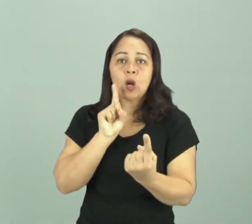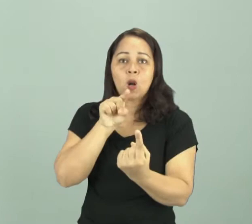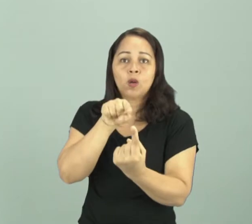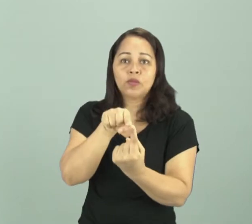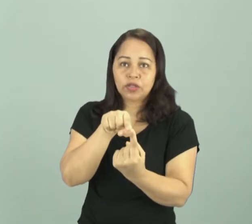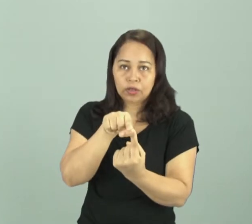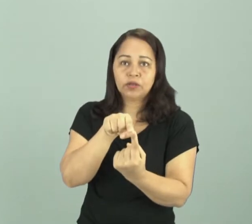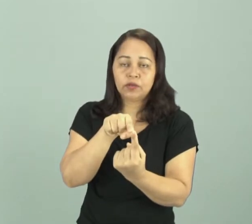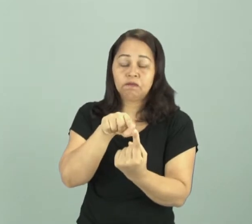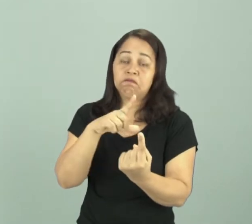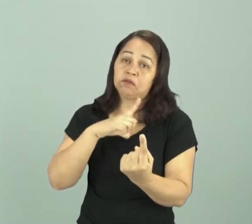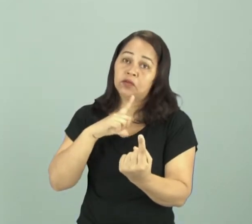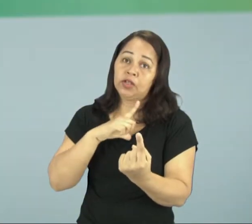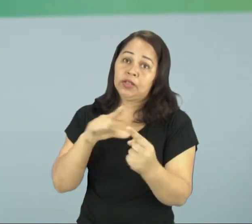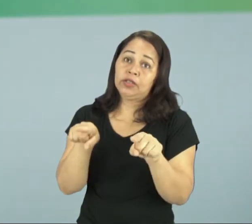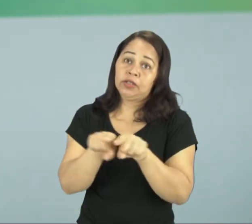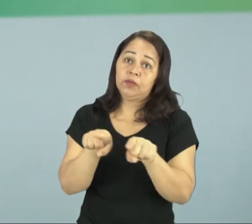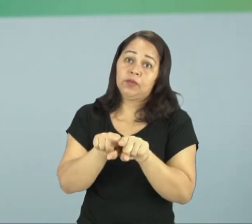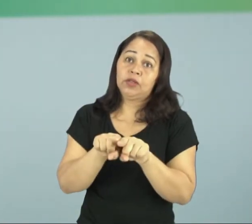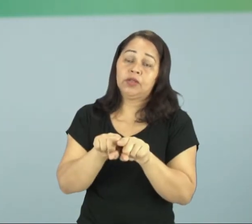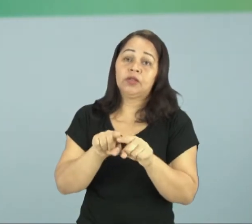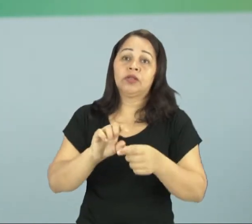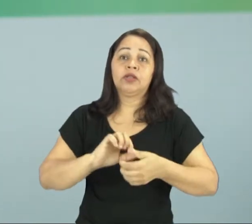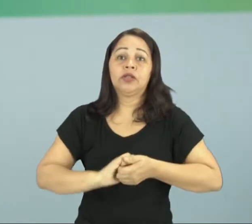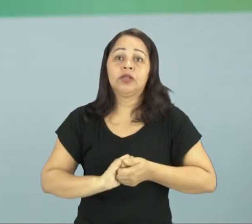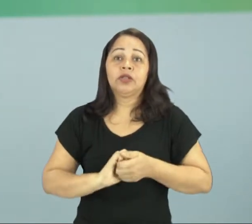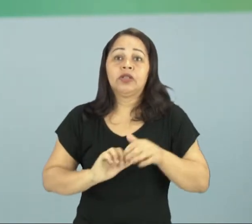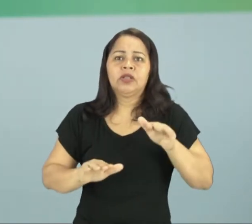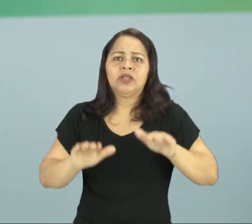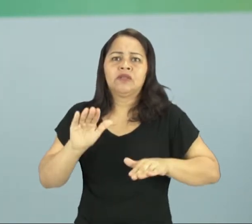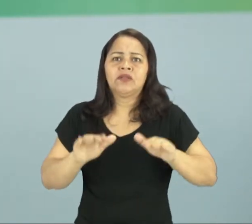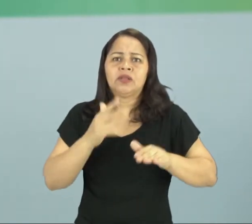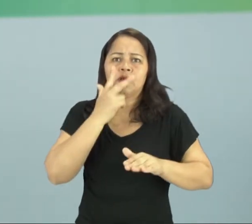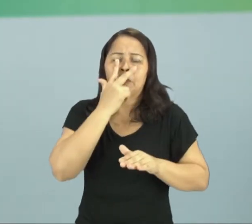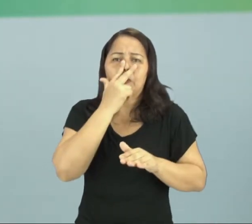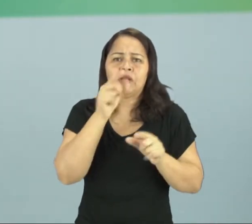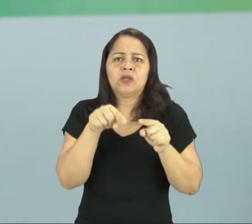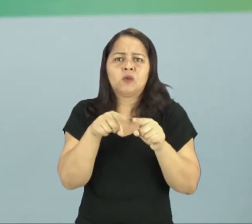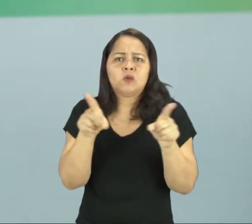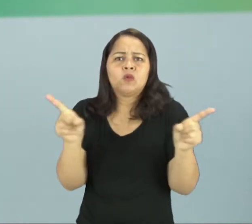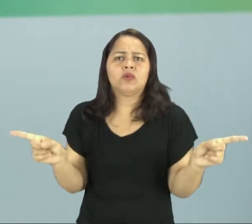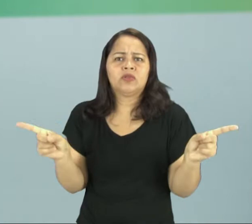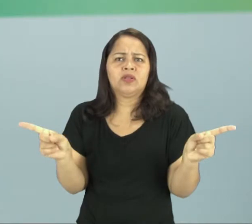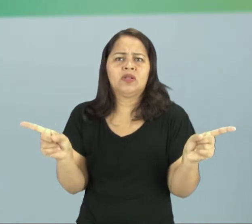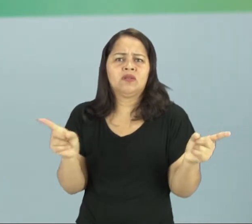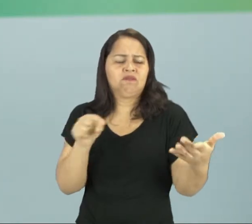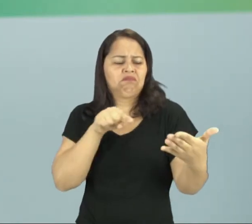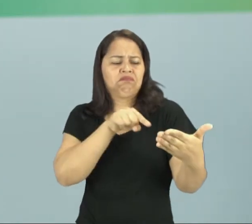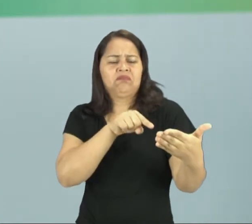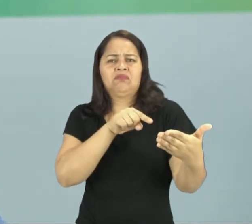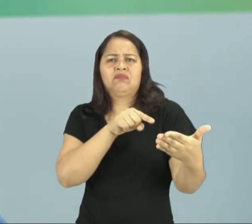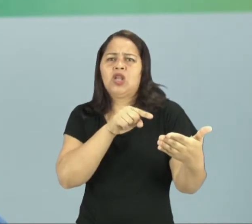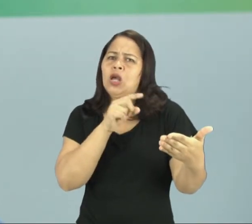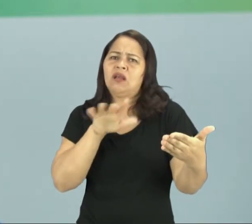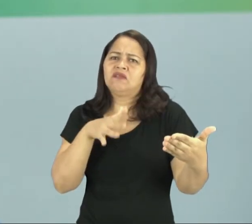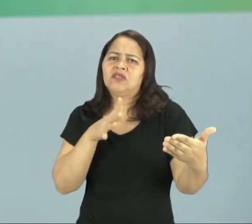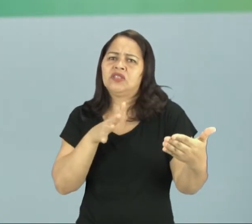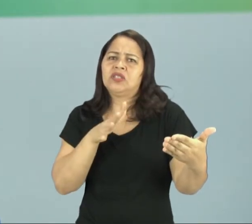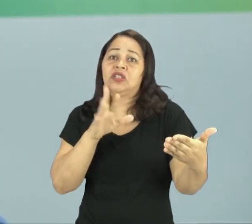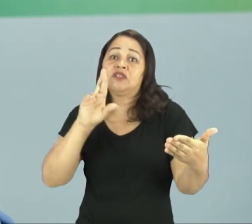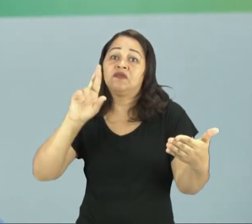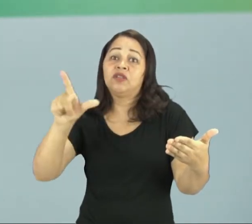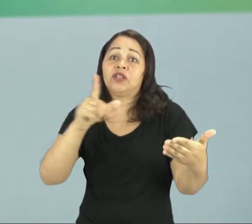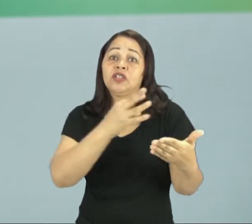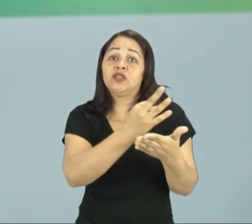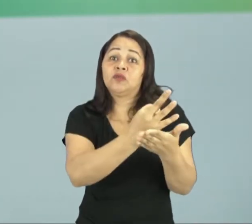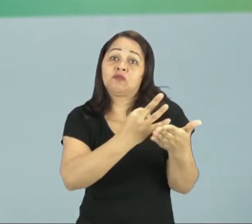E muitas vezes ela é fora dos padrões do que se espera que seja um texto, tá? Um texto,